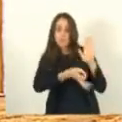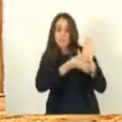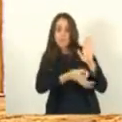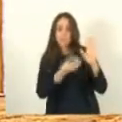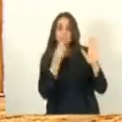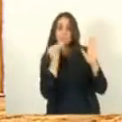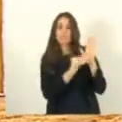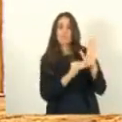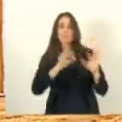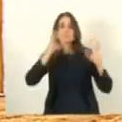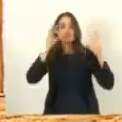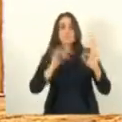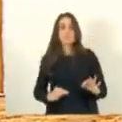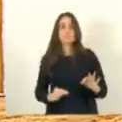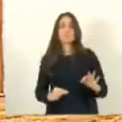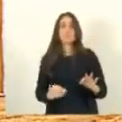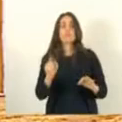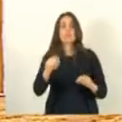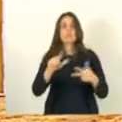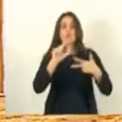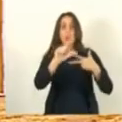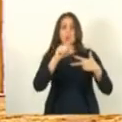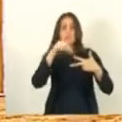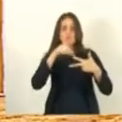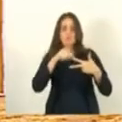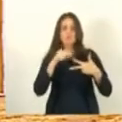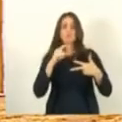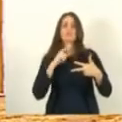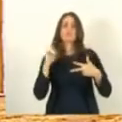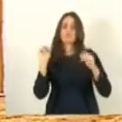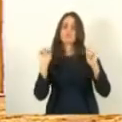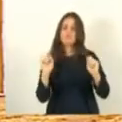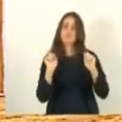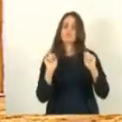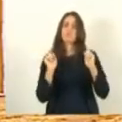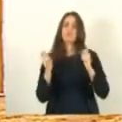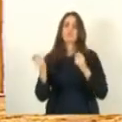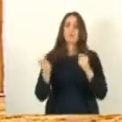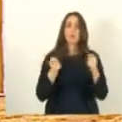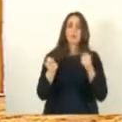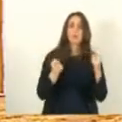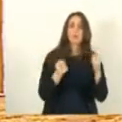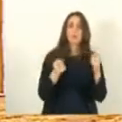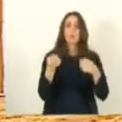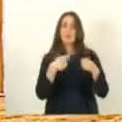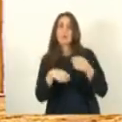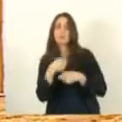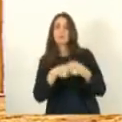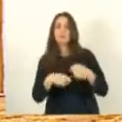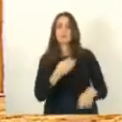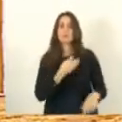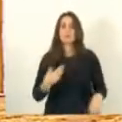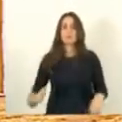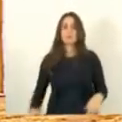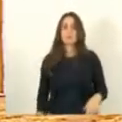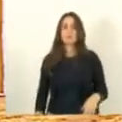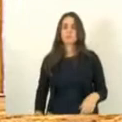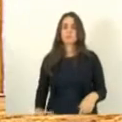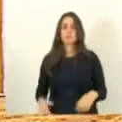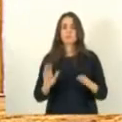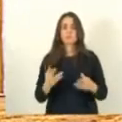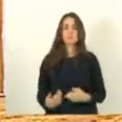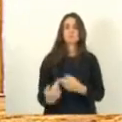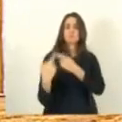é legítimo que o Poder Legislativo, no exercício do controle externo da administração pública, o qual lhe